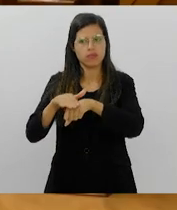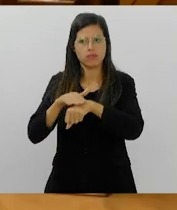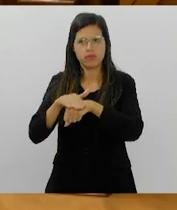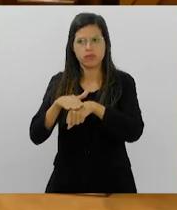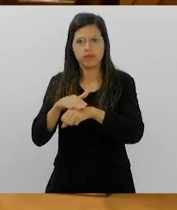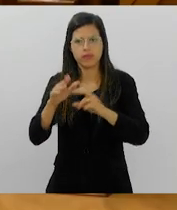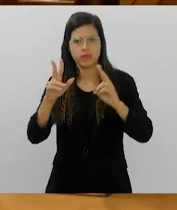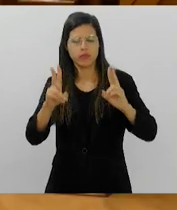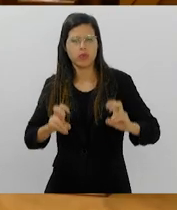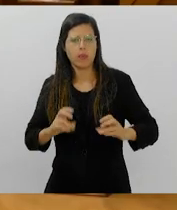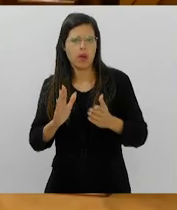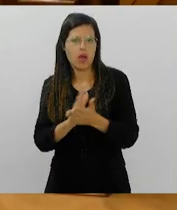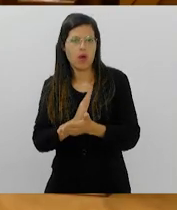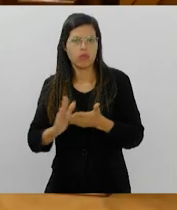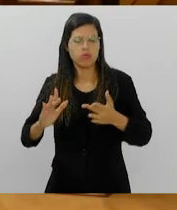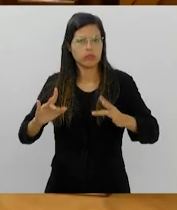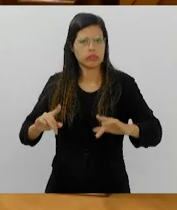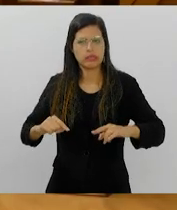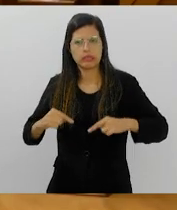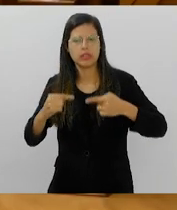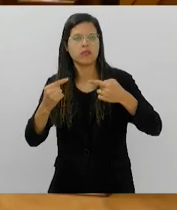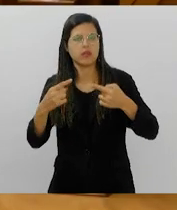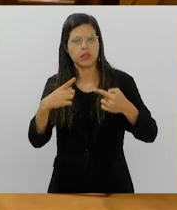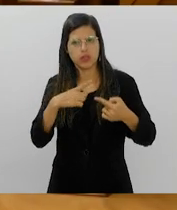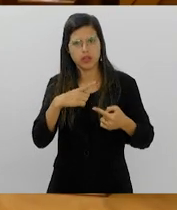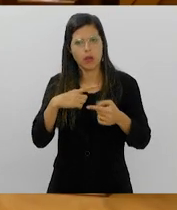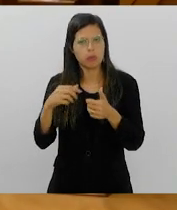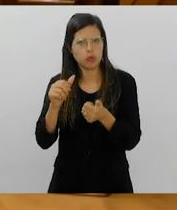alguns desafios que temos para enfrentarmos juntos.